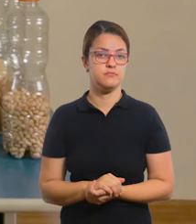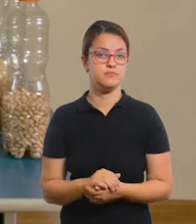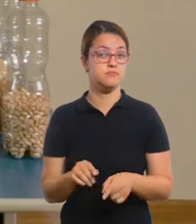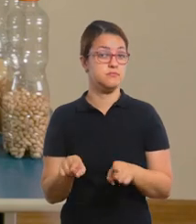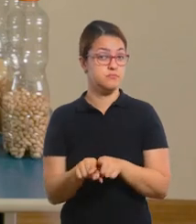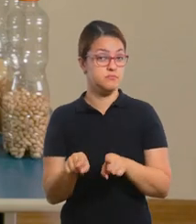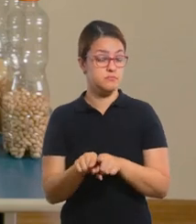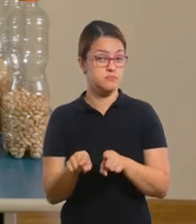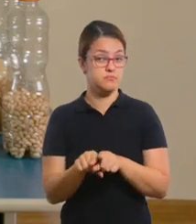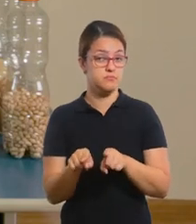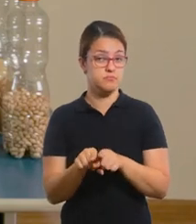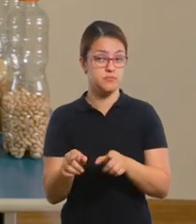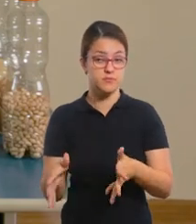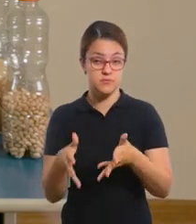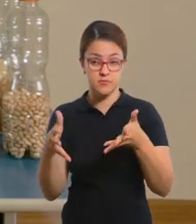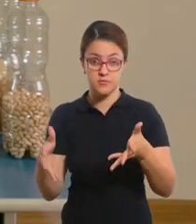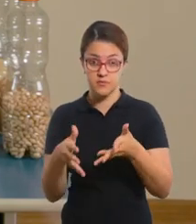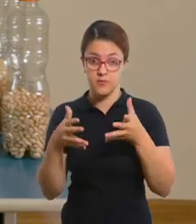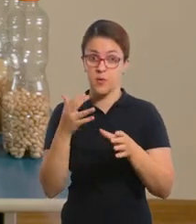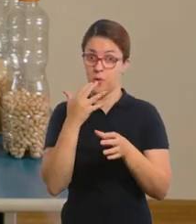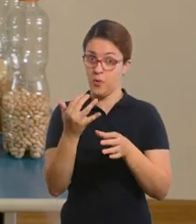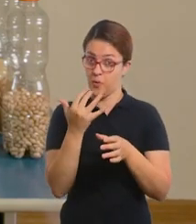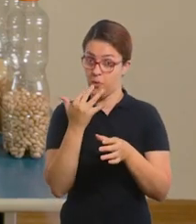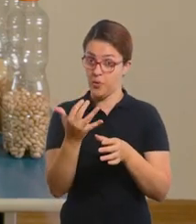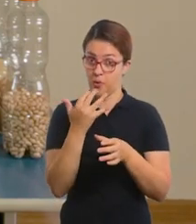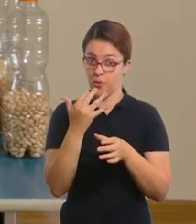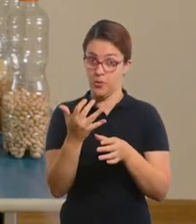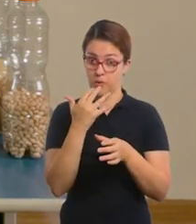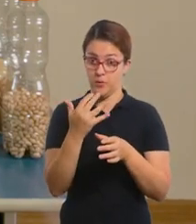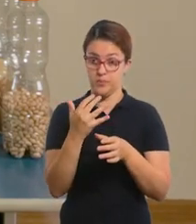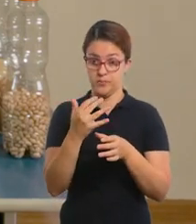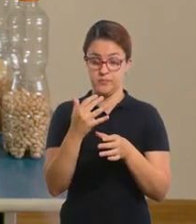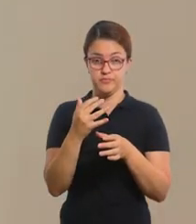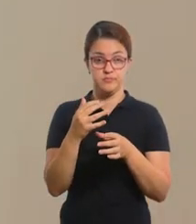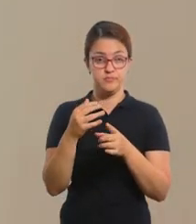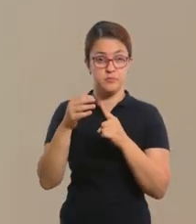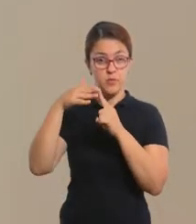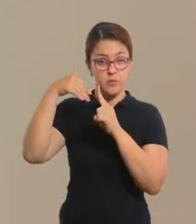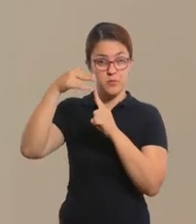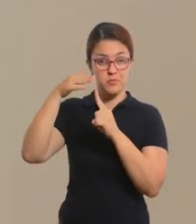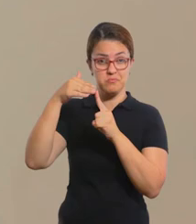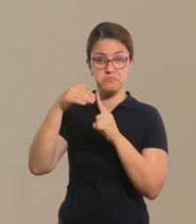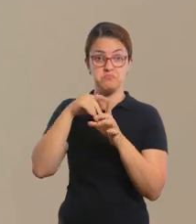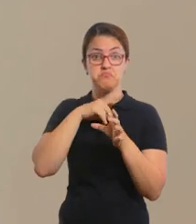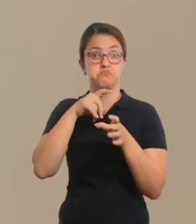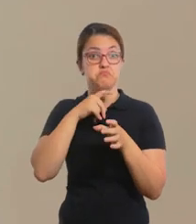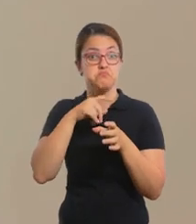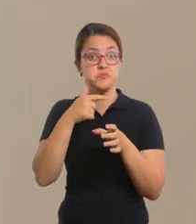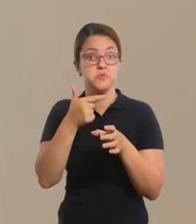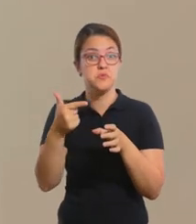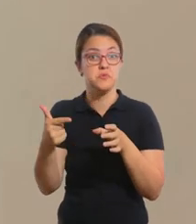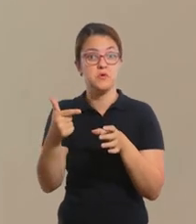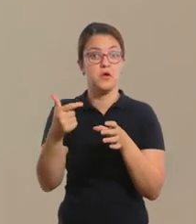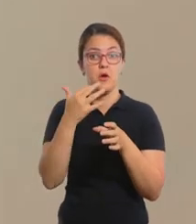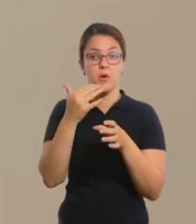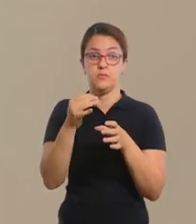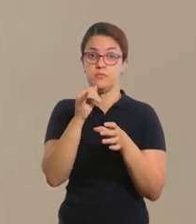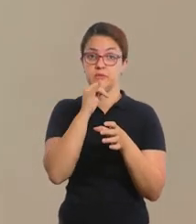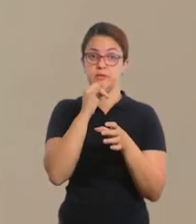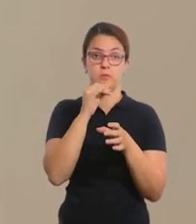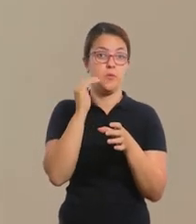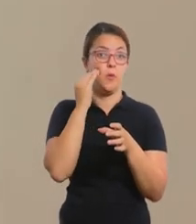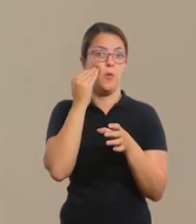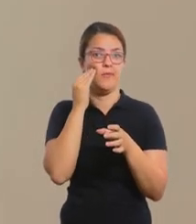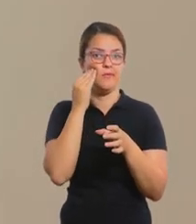você problematizar para ele é você pintar também algumas hastes flexíveis de cores que você não tem para ele encaixar. Então ele vai pegar